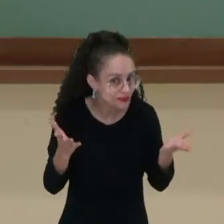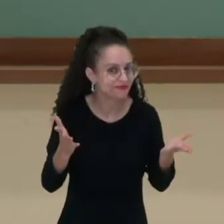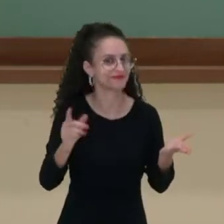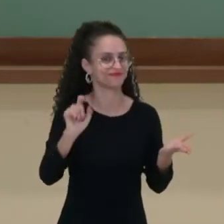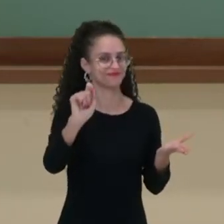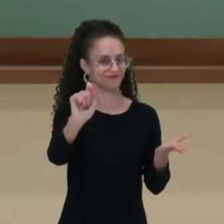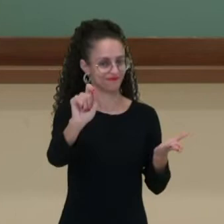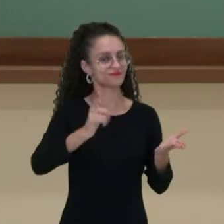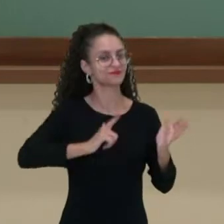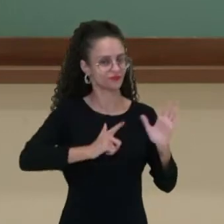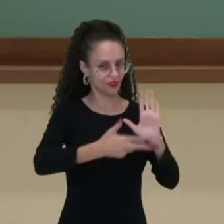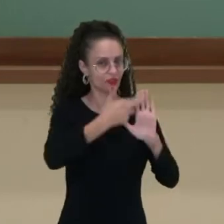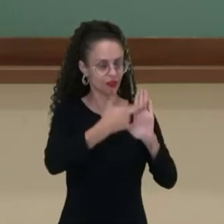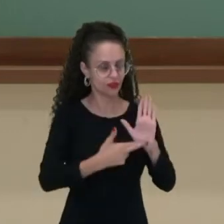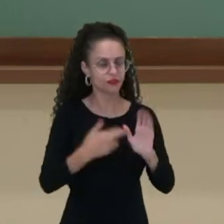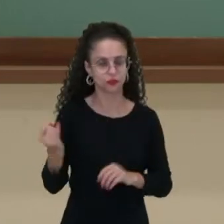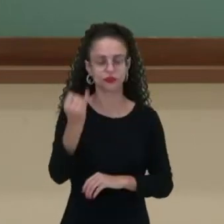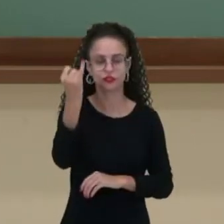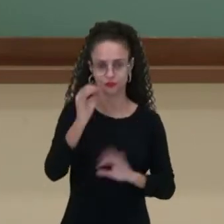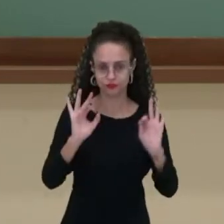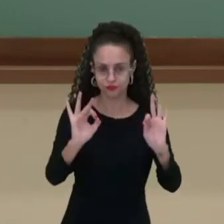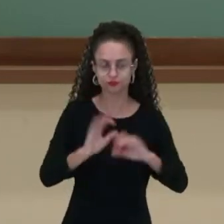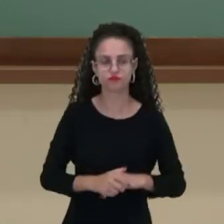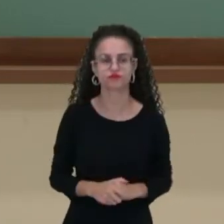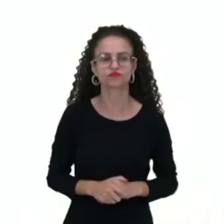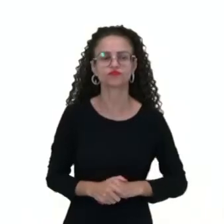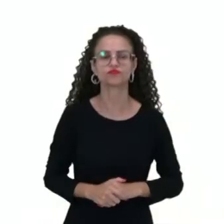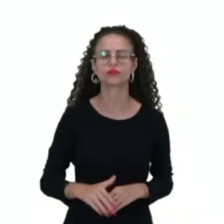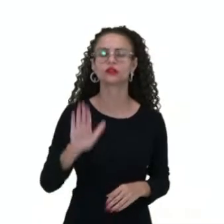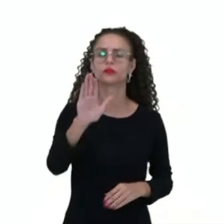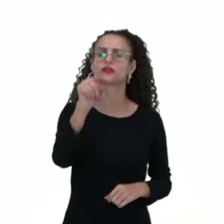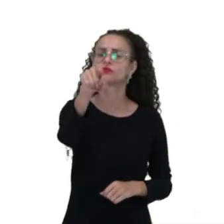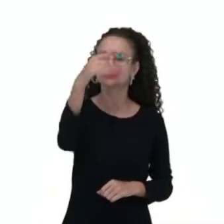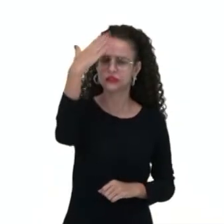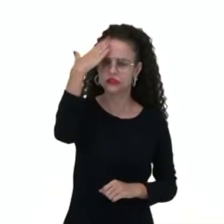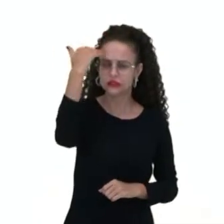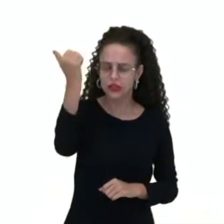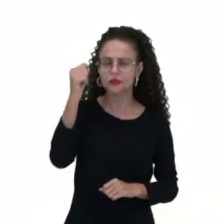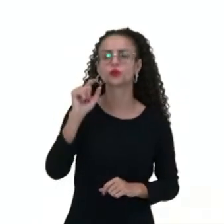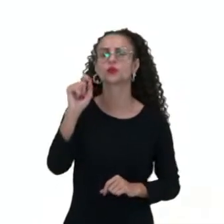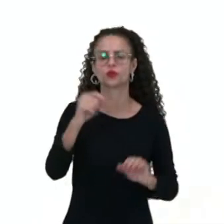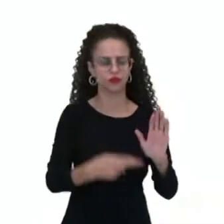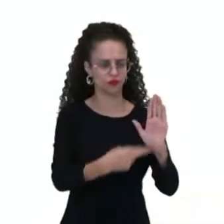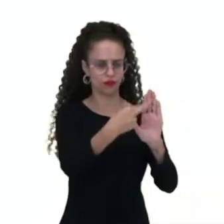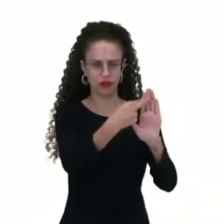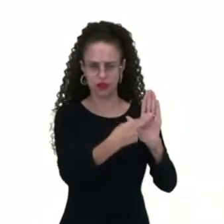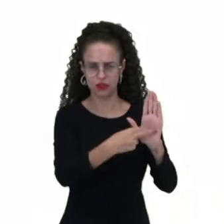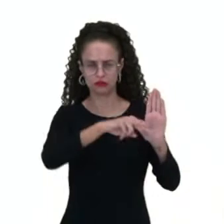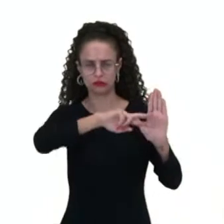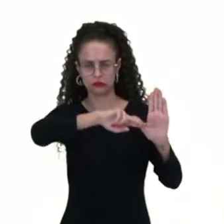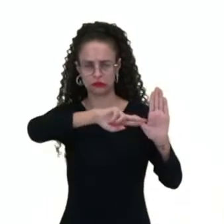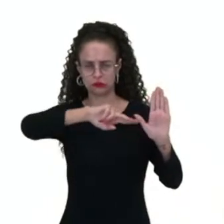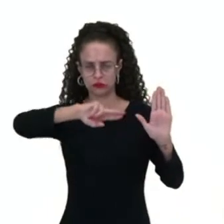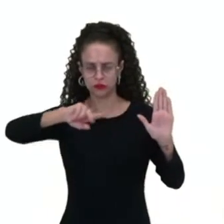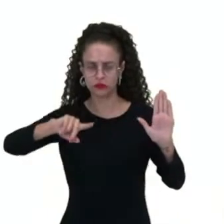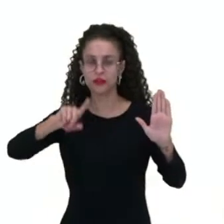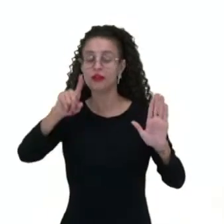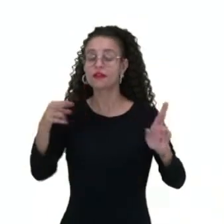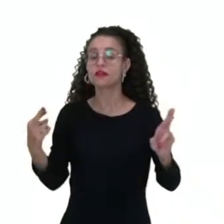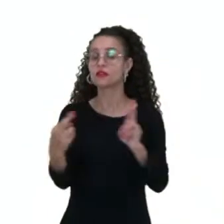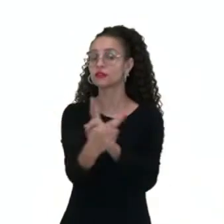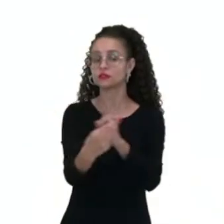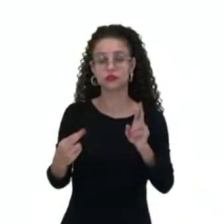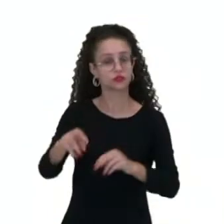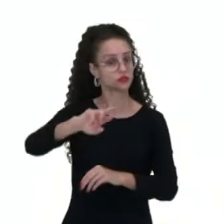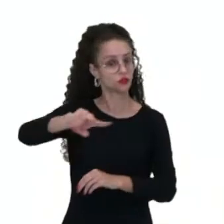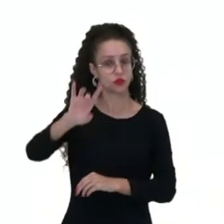existem essas regras. Muito importante, não? Mas você sabia que essas regras e normas estão relacionadas não